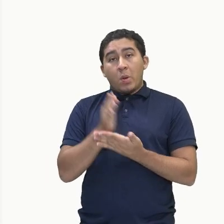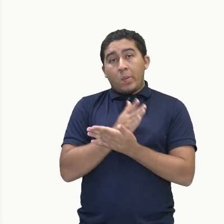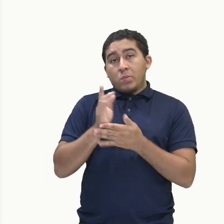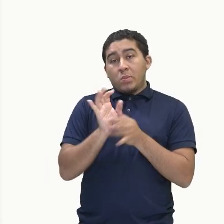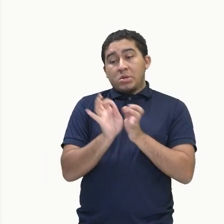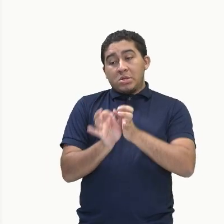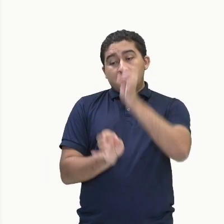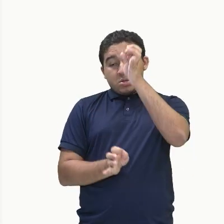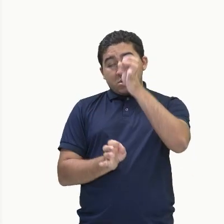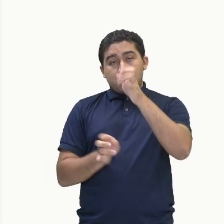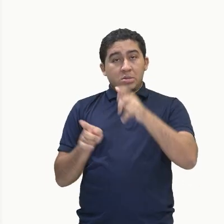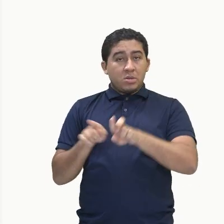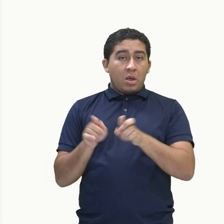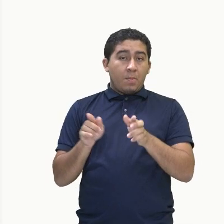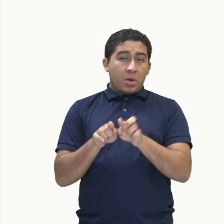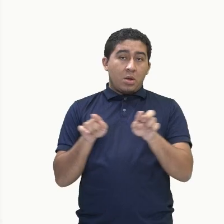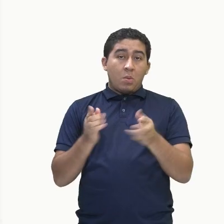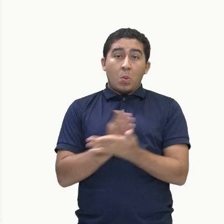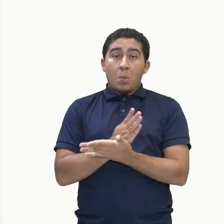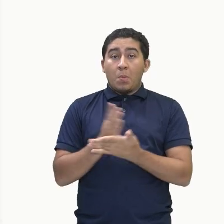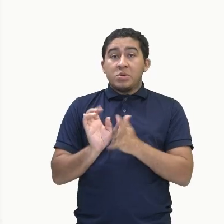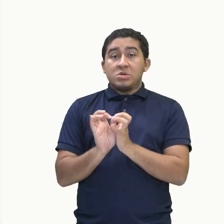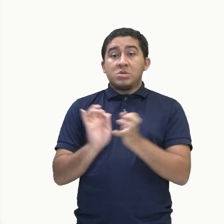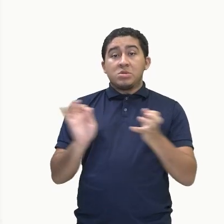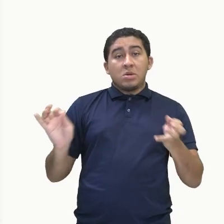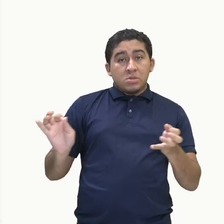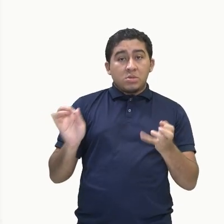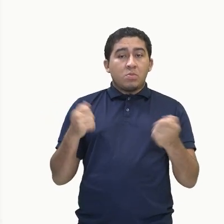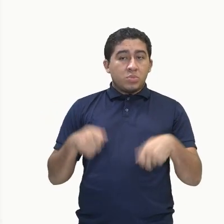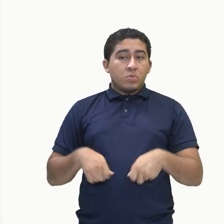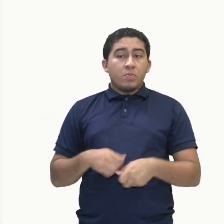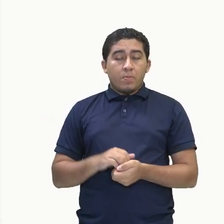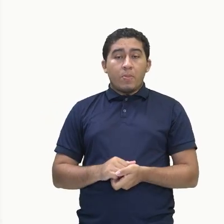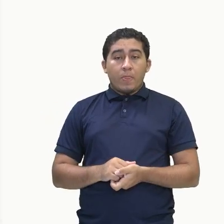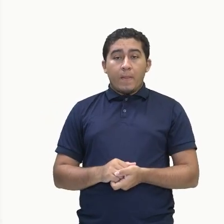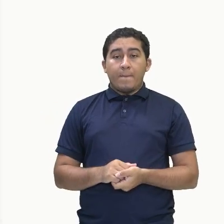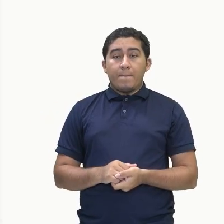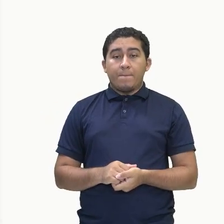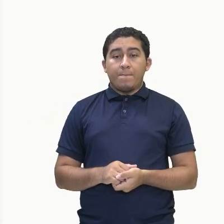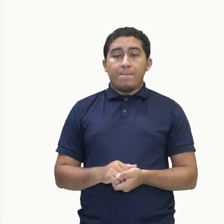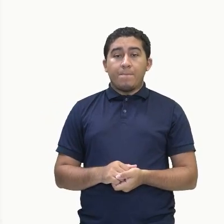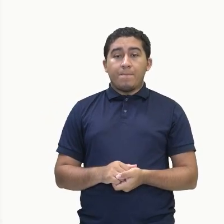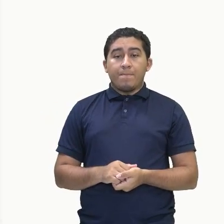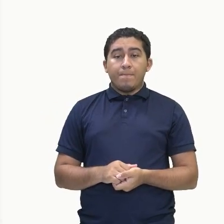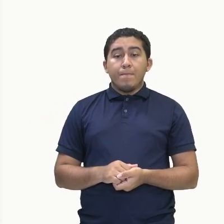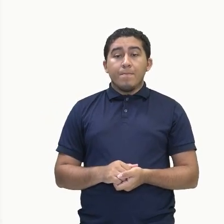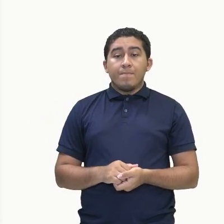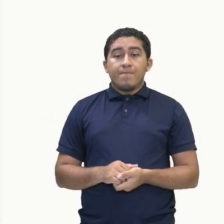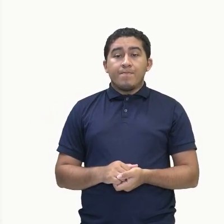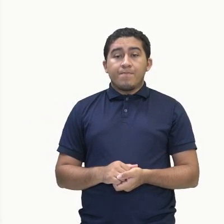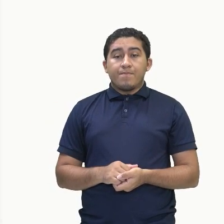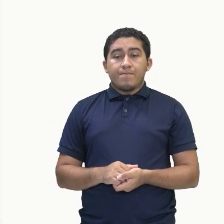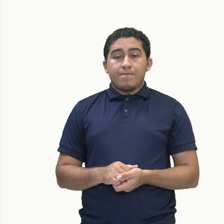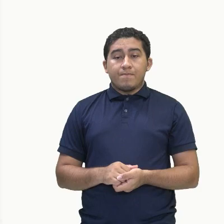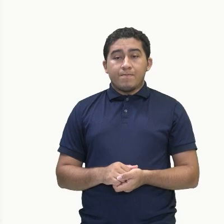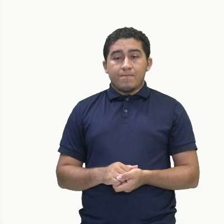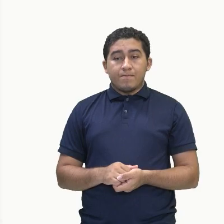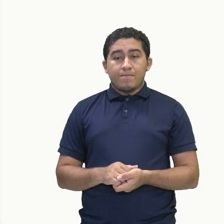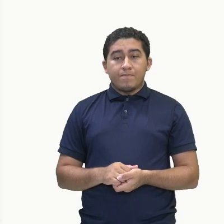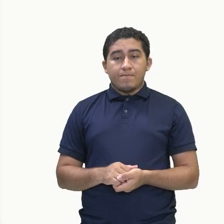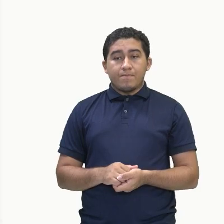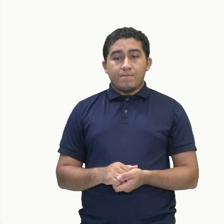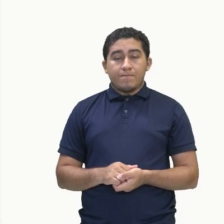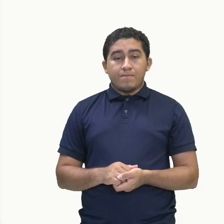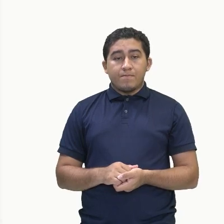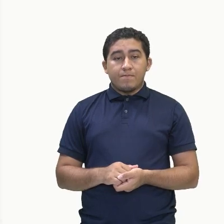meridianos, algumas distâncias, né? Algumas faixas, na verdade. E essa região que separa o continente americano, aqui que eu falei